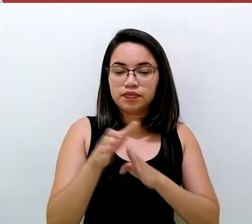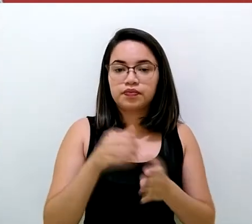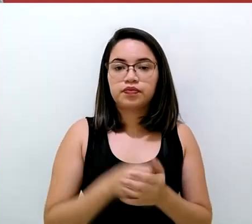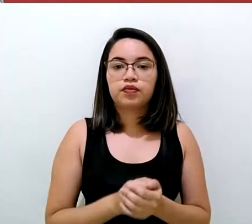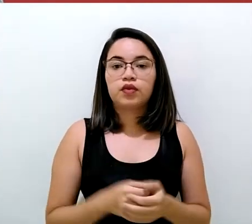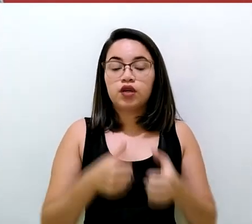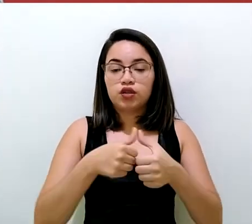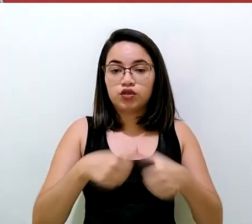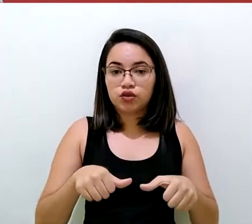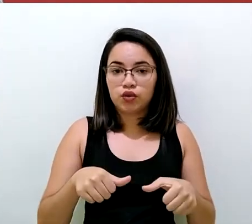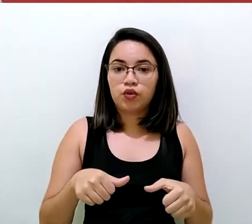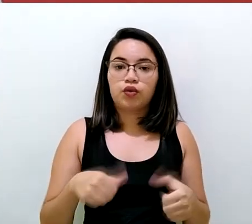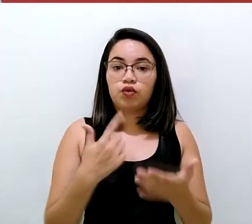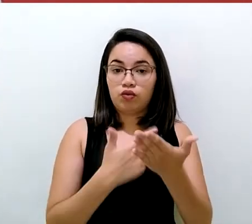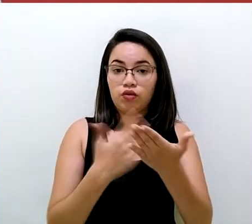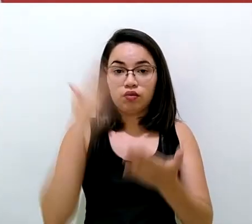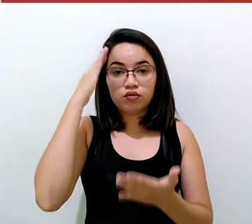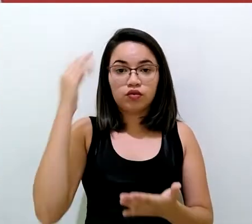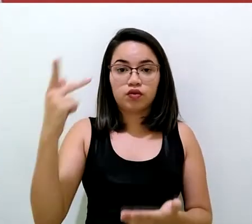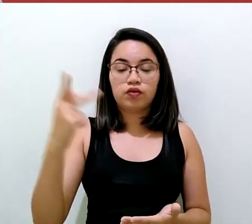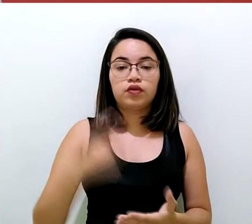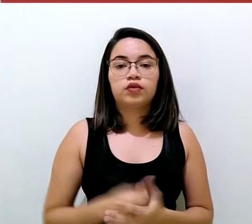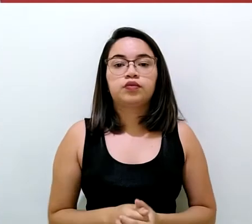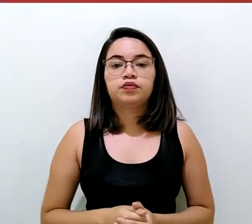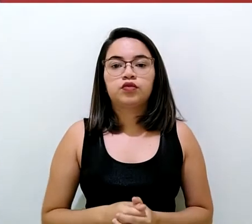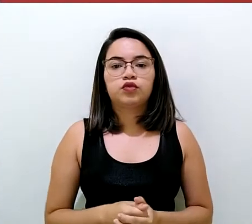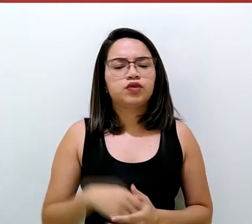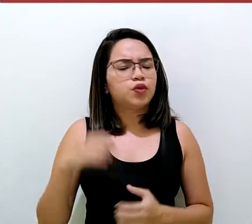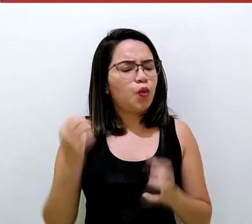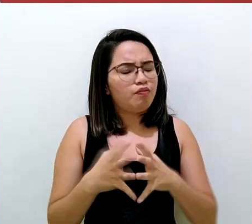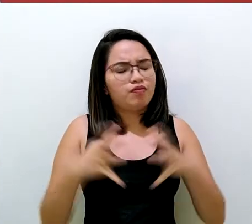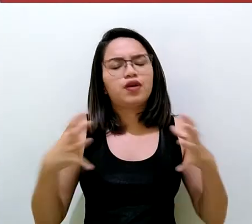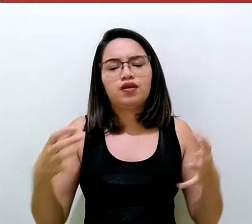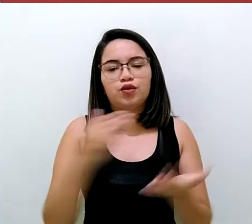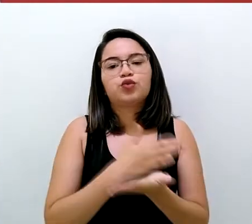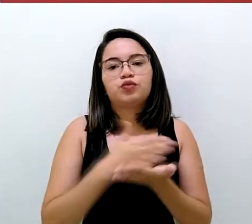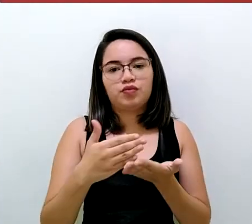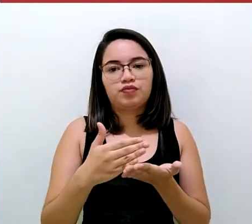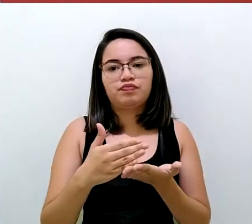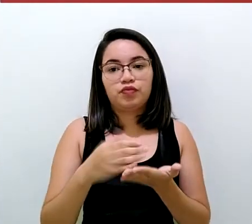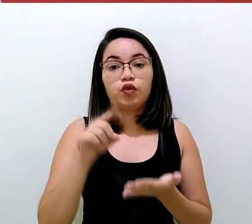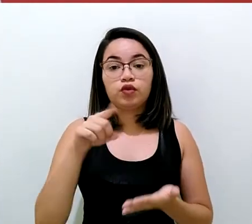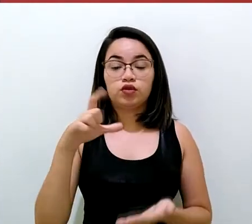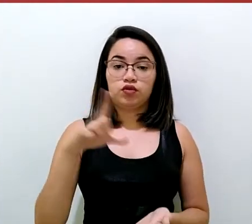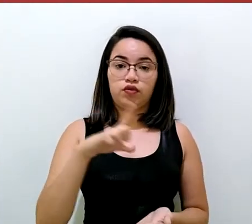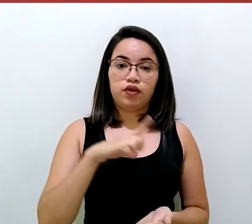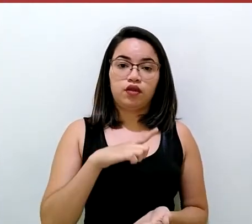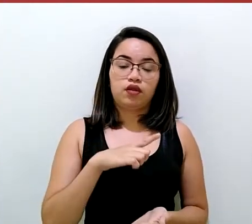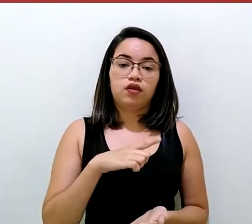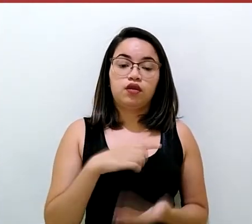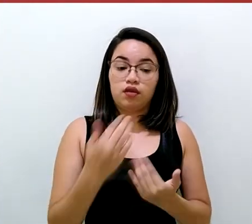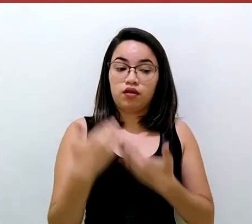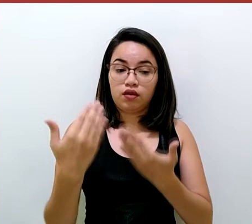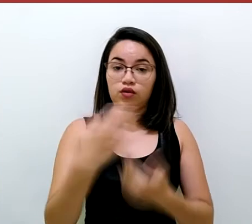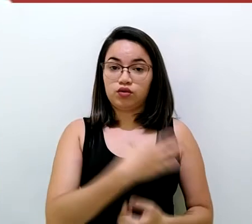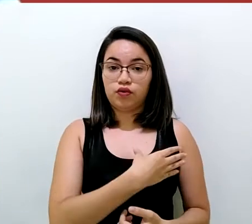princípios que estão no livro de Provérbios, isso já vai ser um grande começo. Você já vai ter